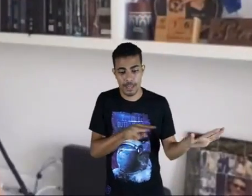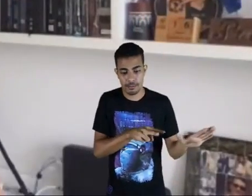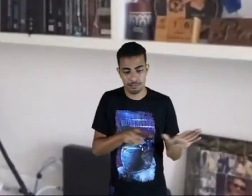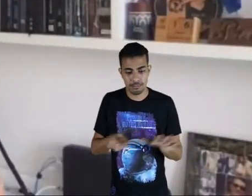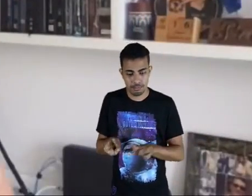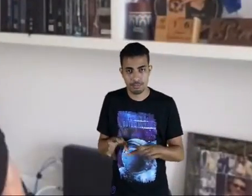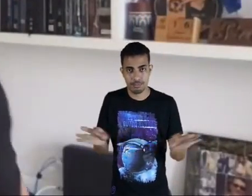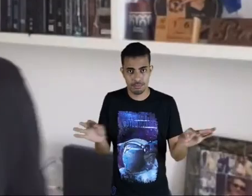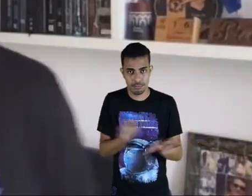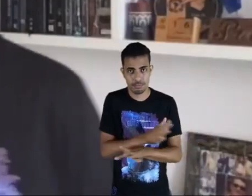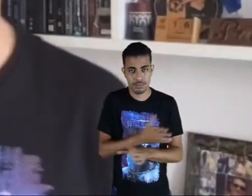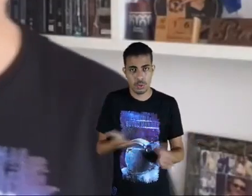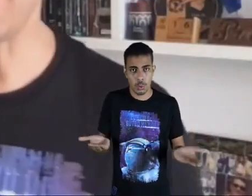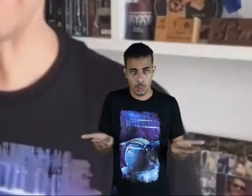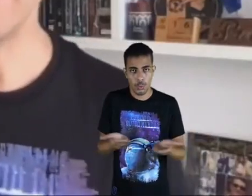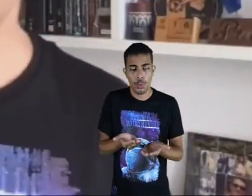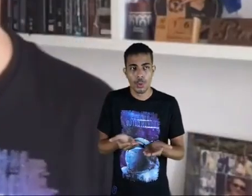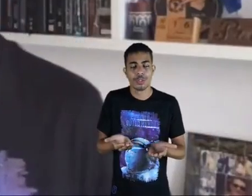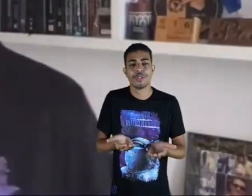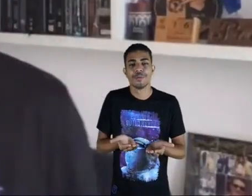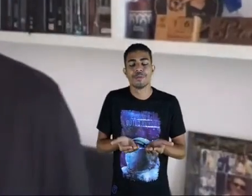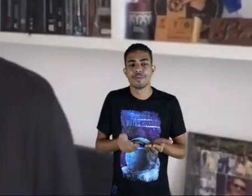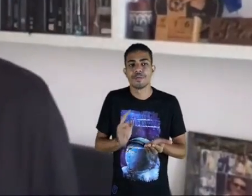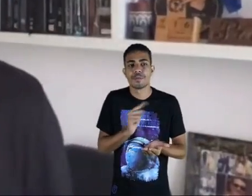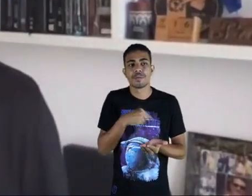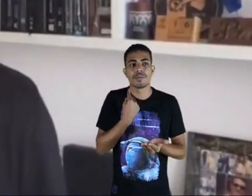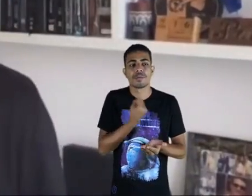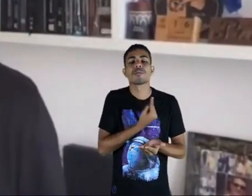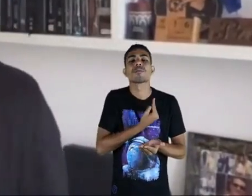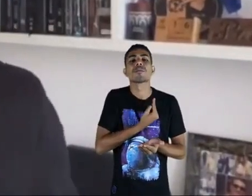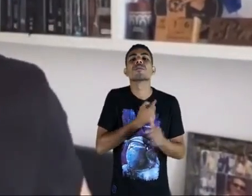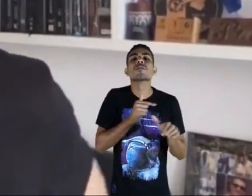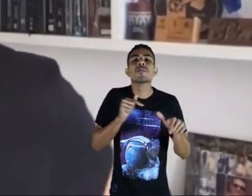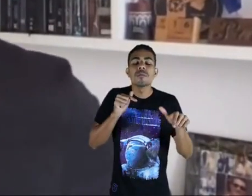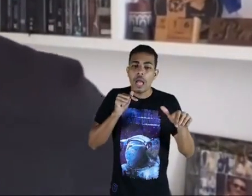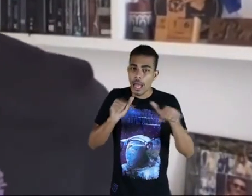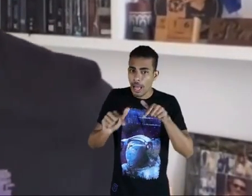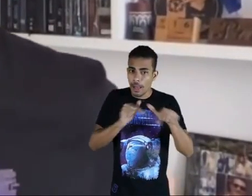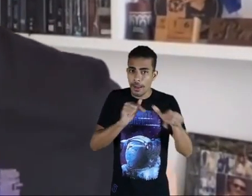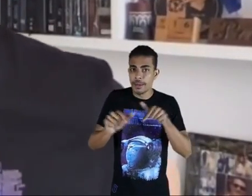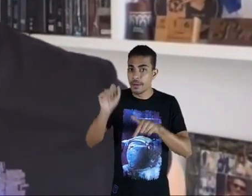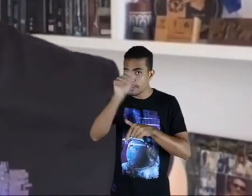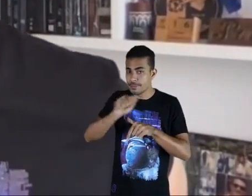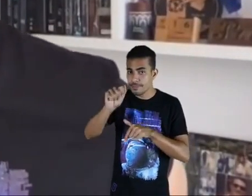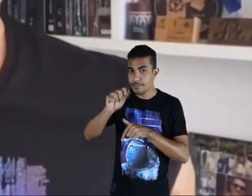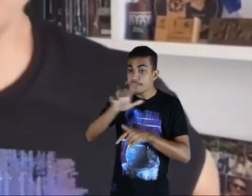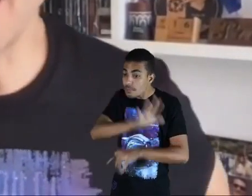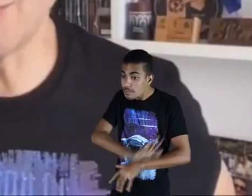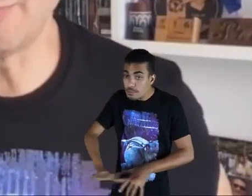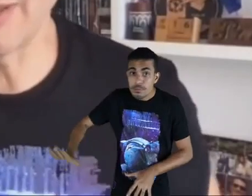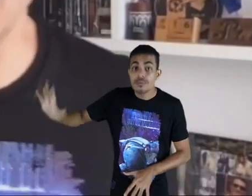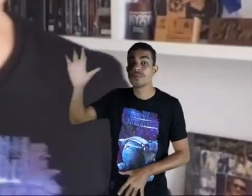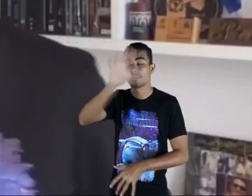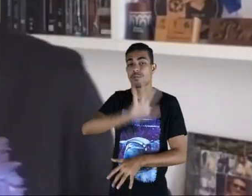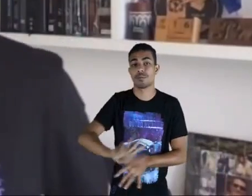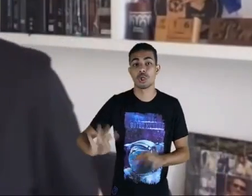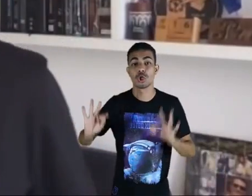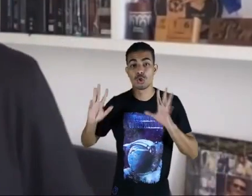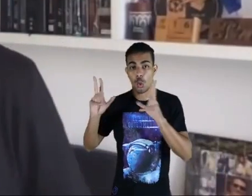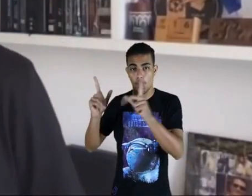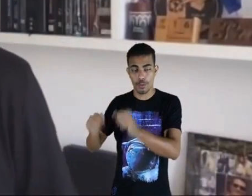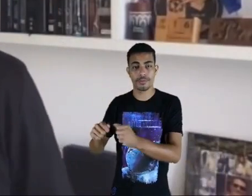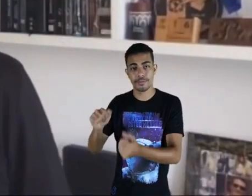está terminando hoje, nós trabalhamos com a Associação Geral em algo especial para o